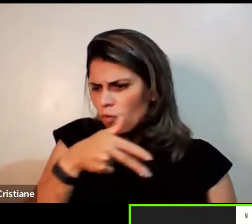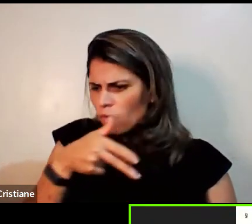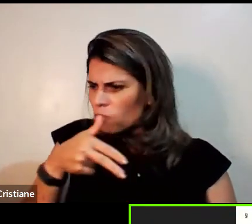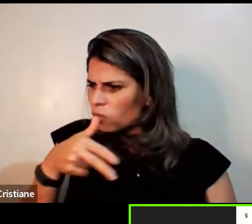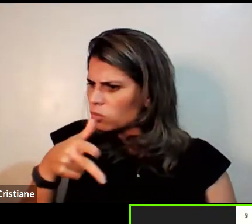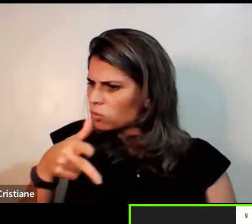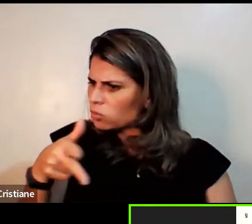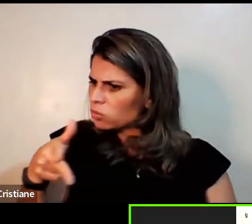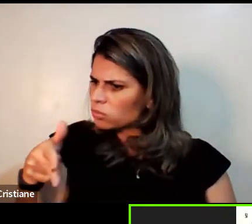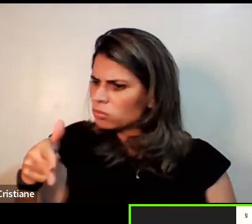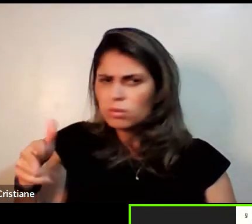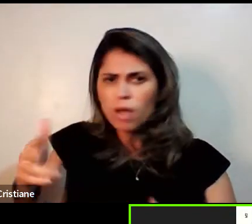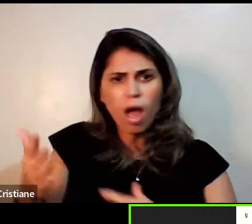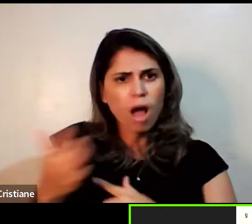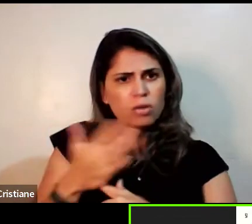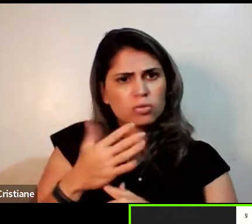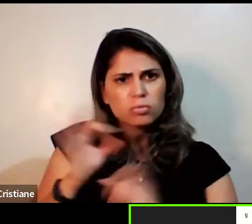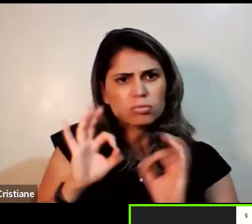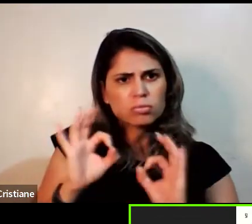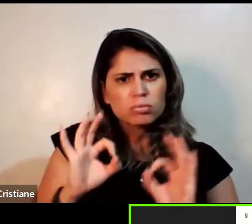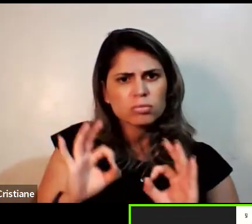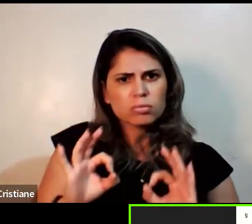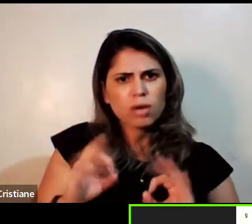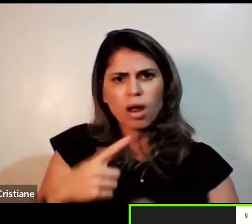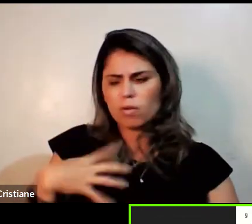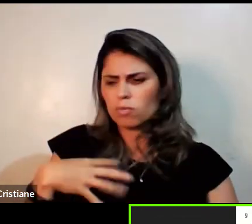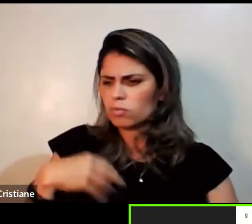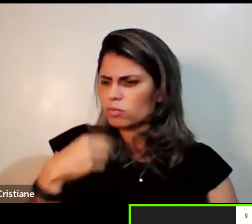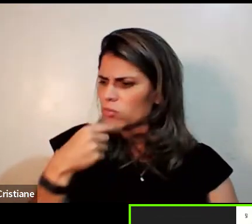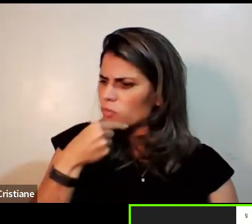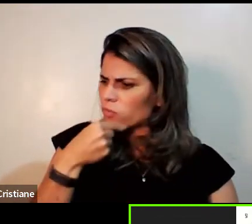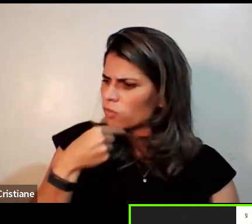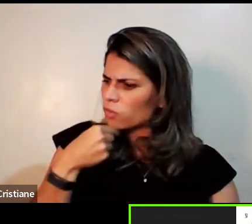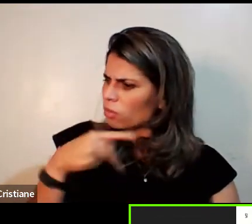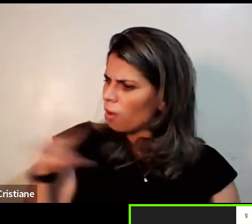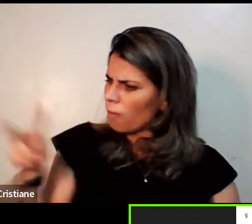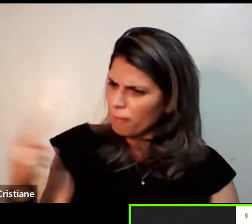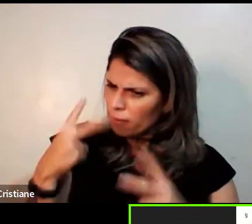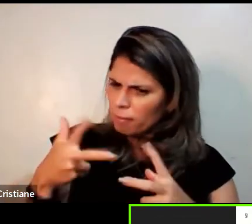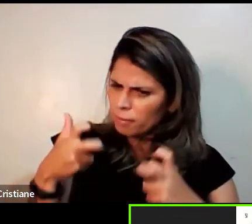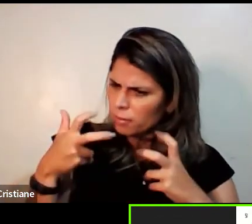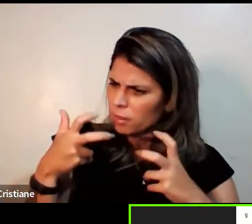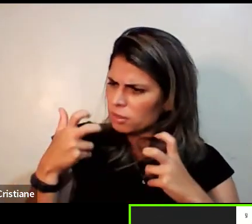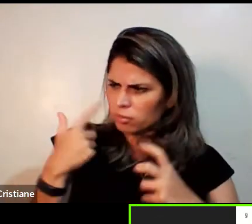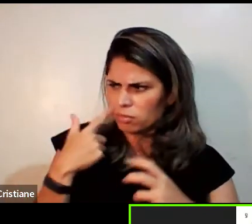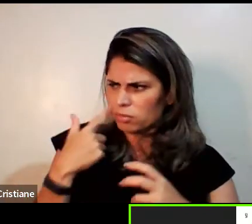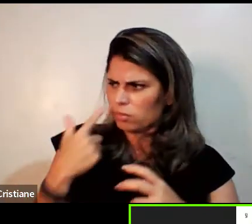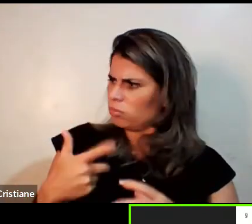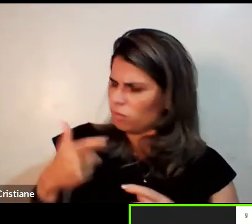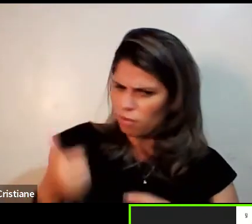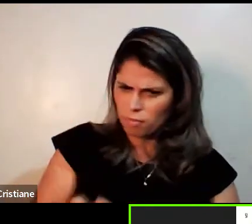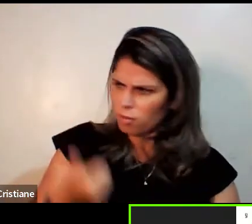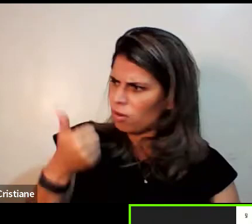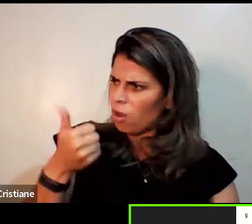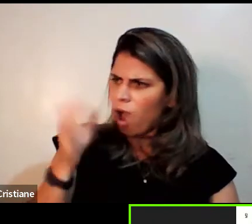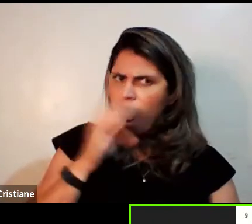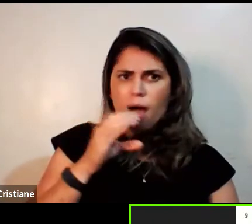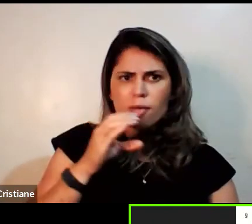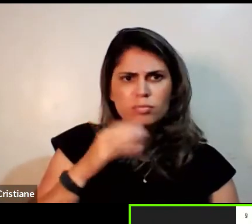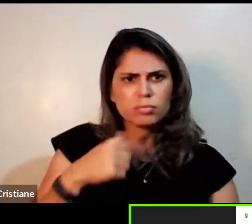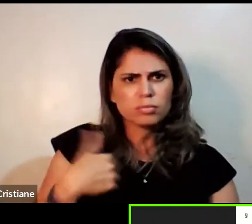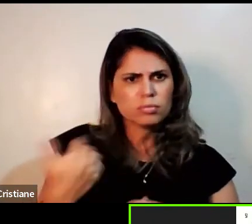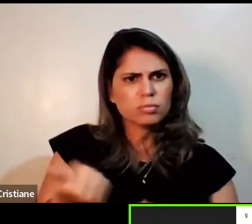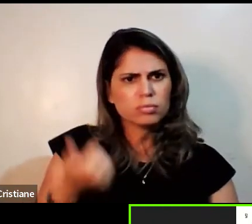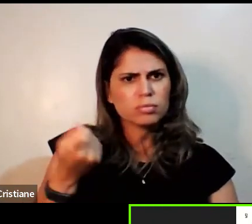Meu filho andou atrás de mim e observou isso, mas eu nem quis falar no dia, assim, eu mencionei apenas